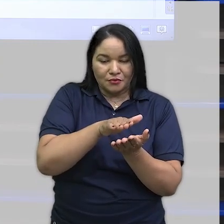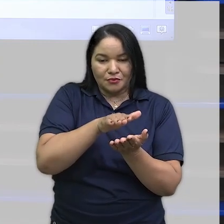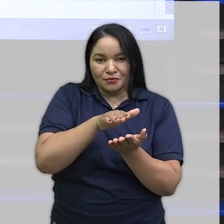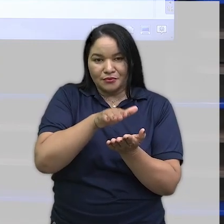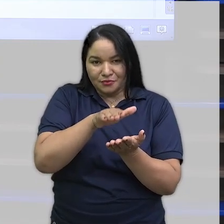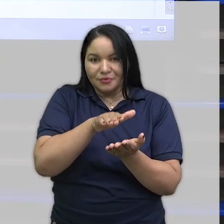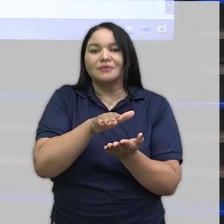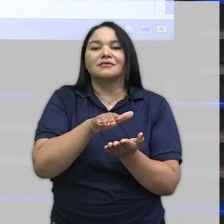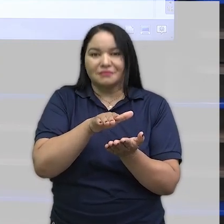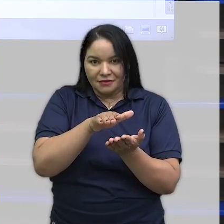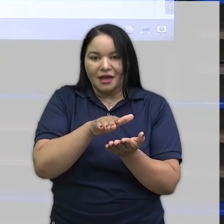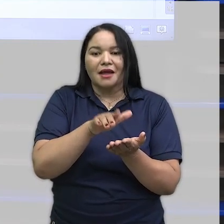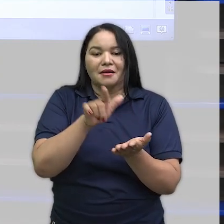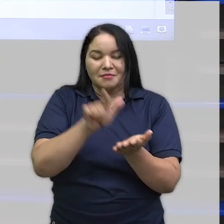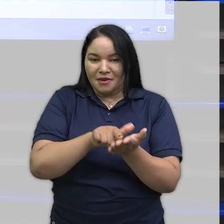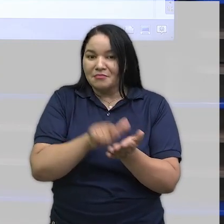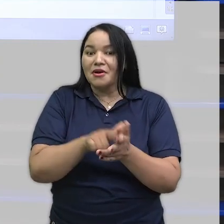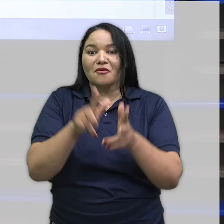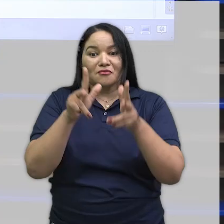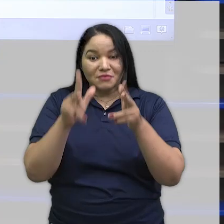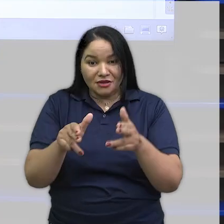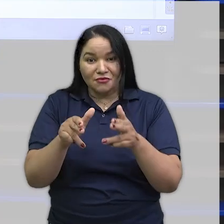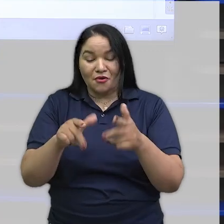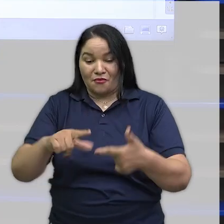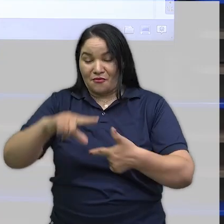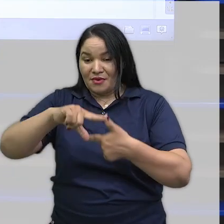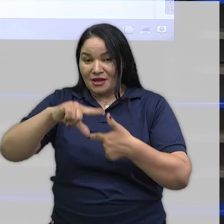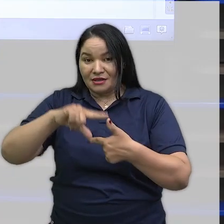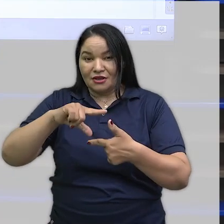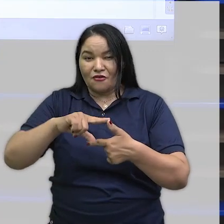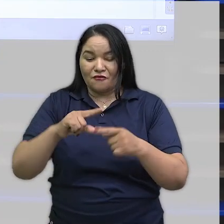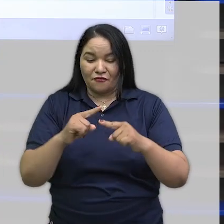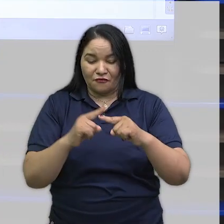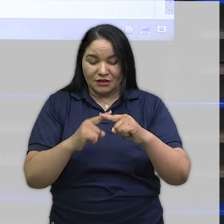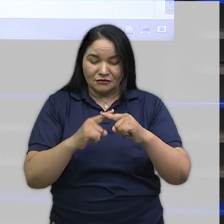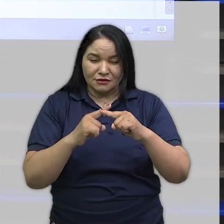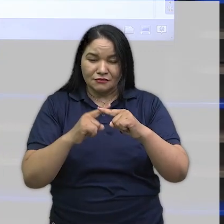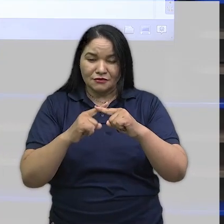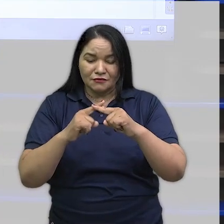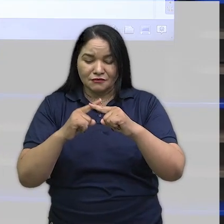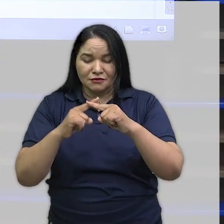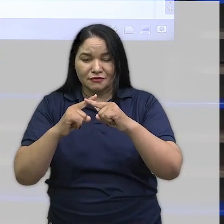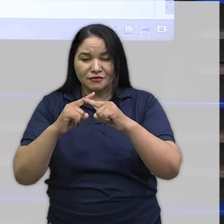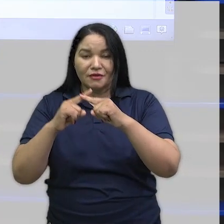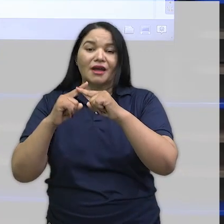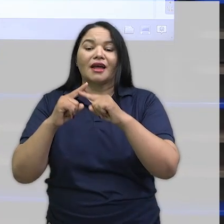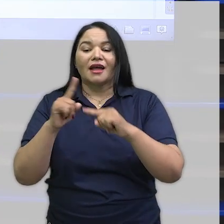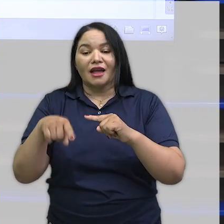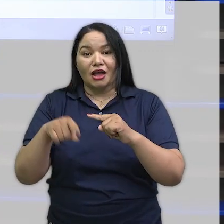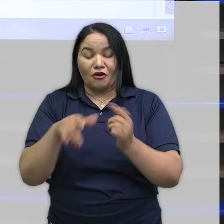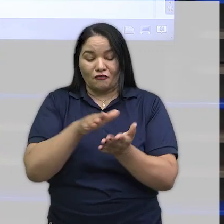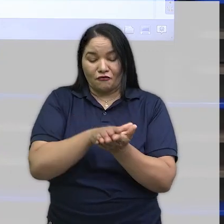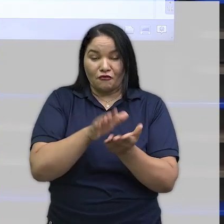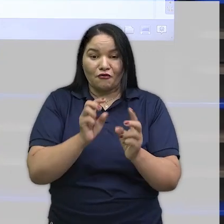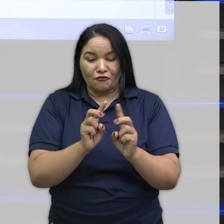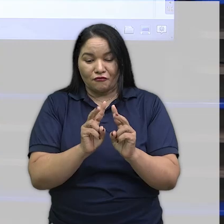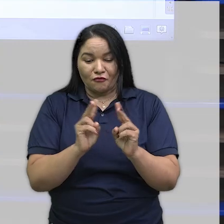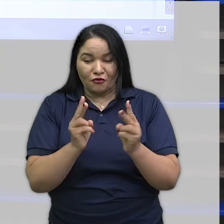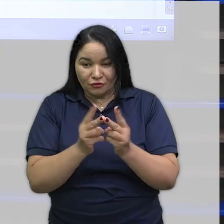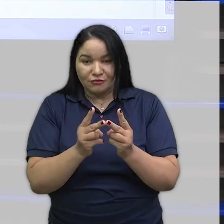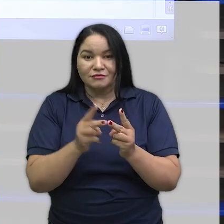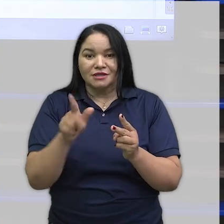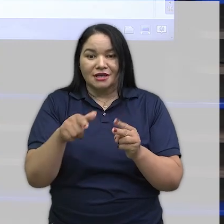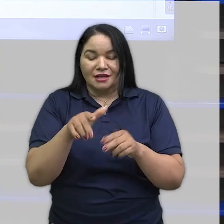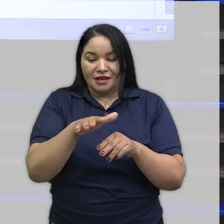é aquele mesmo retângulo, é a mesma folha multiplicada por ela mesma várias vezes. Ou seja, o volume daquilo é área da